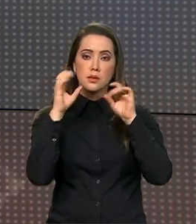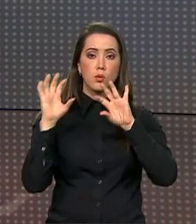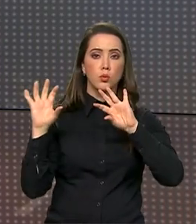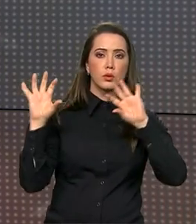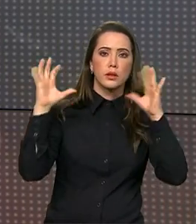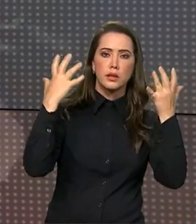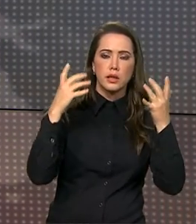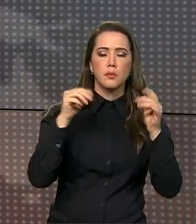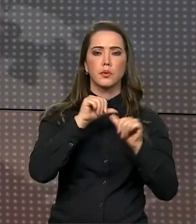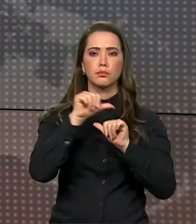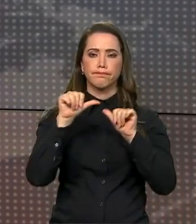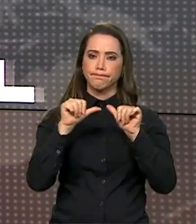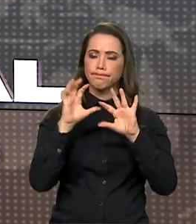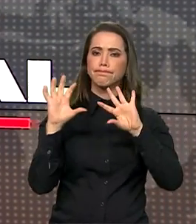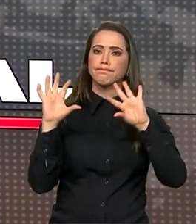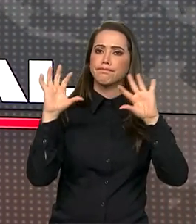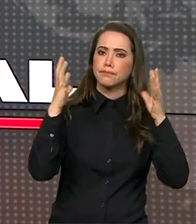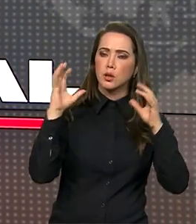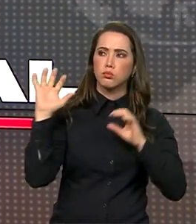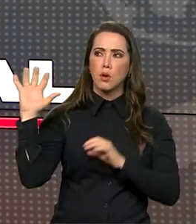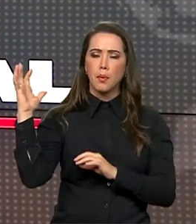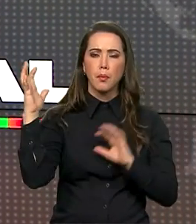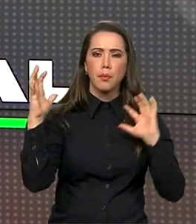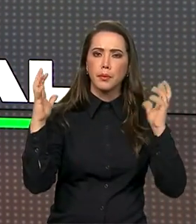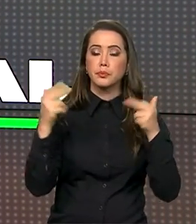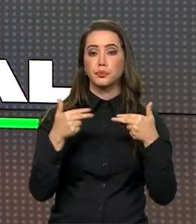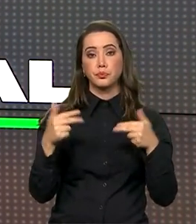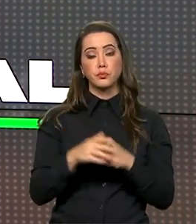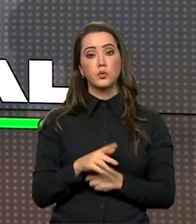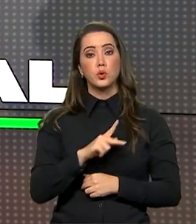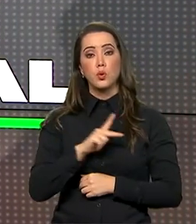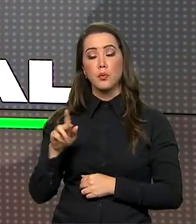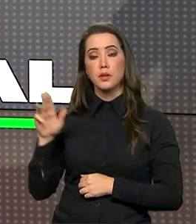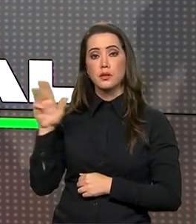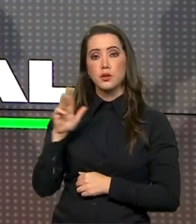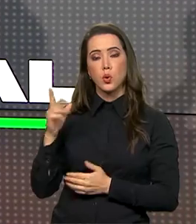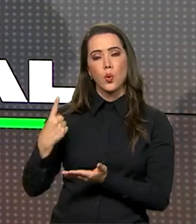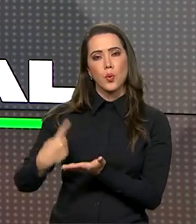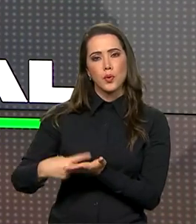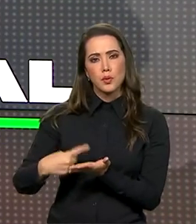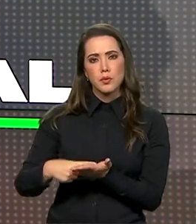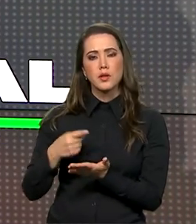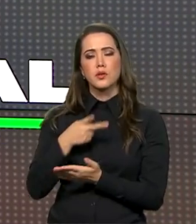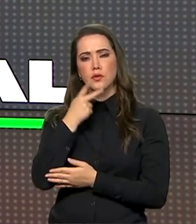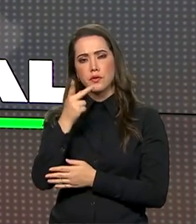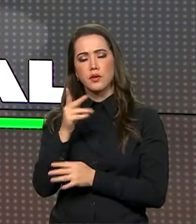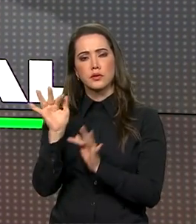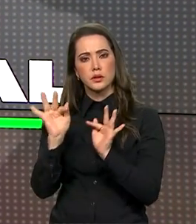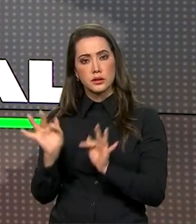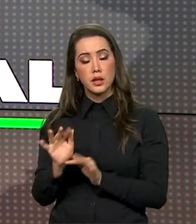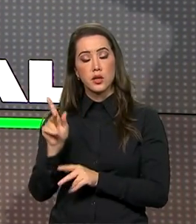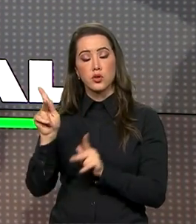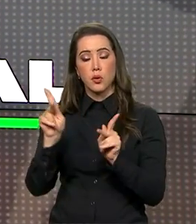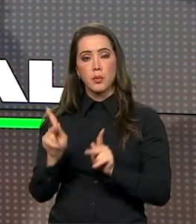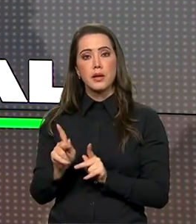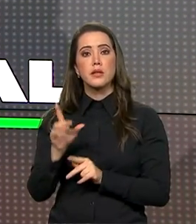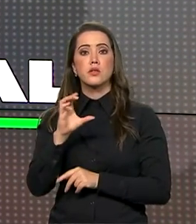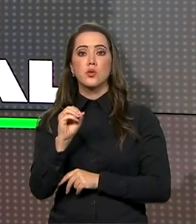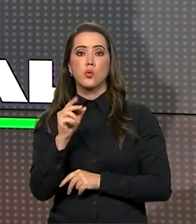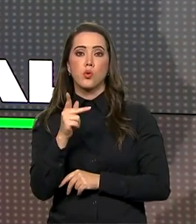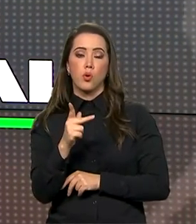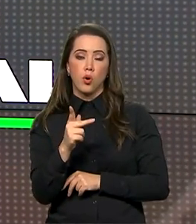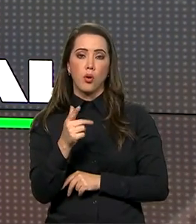o presidente Lula reforçou as parcerias e desejou sucesso ao país na organização da